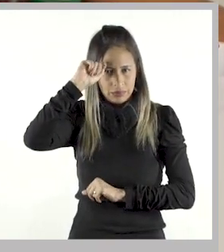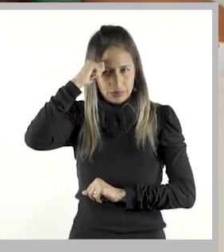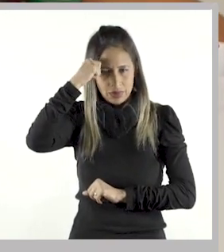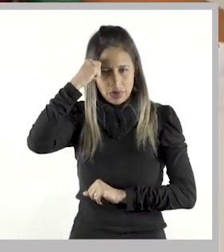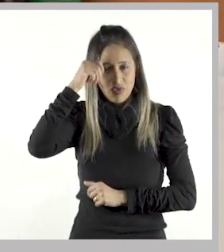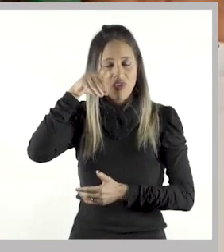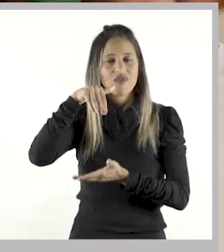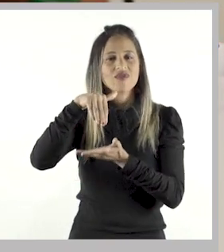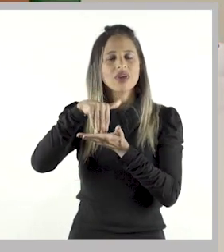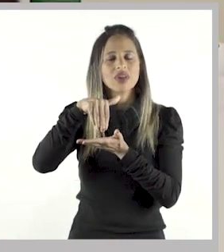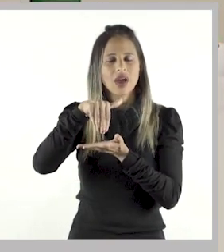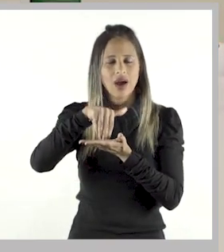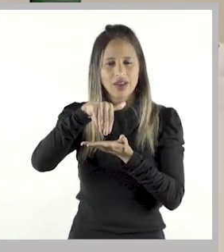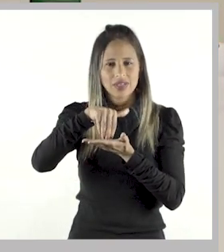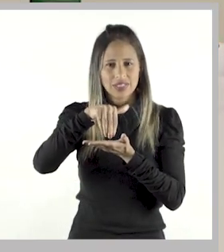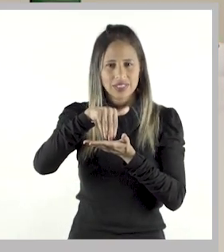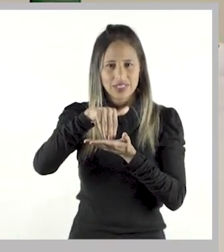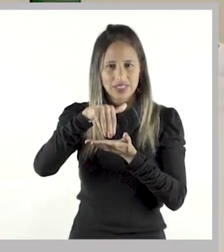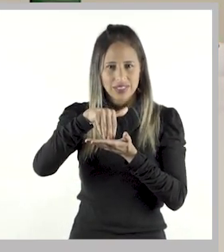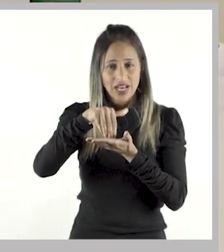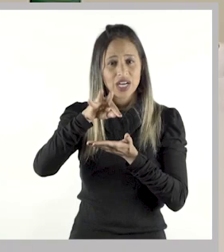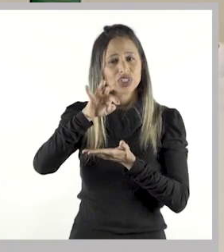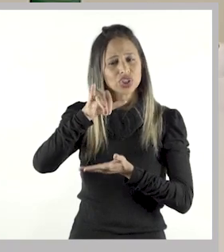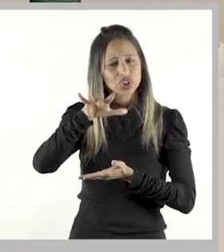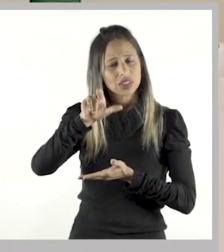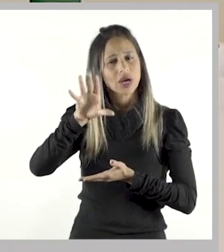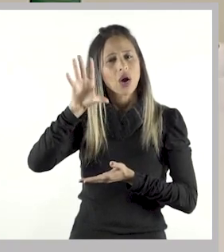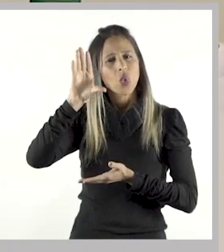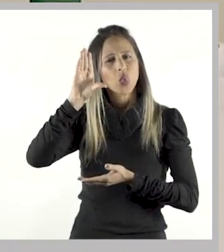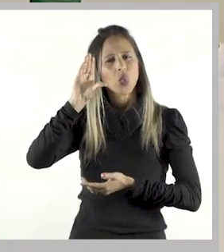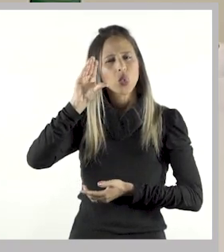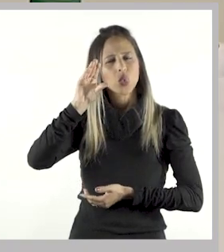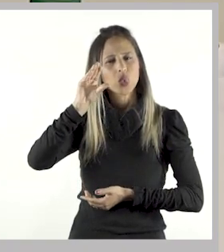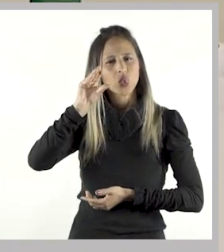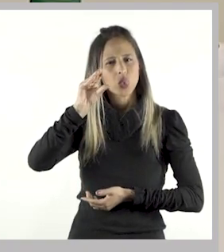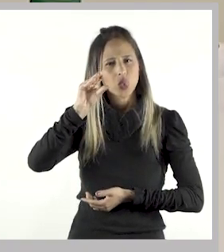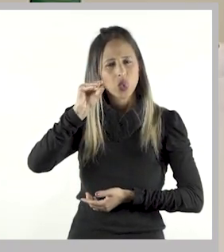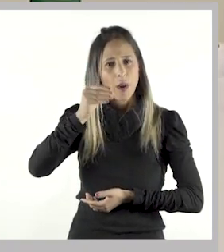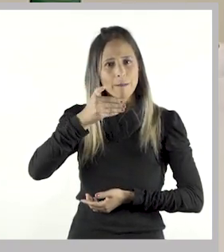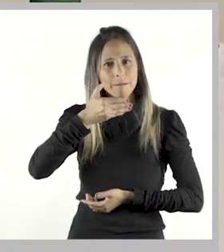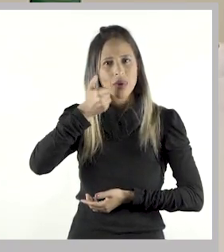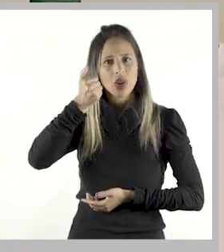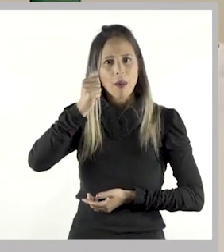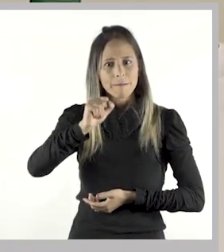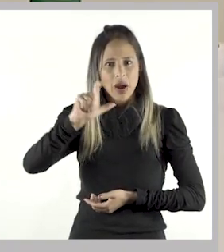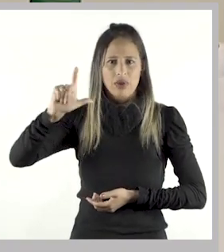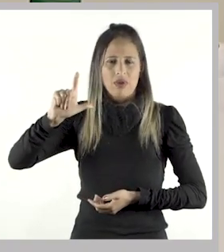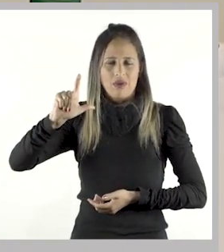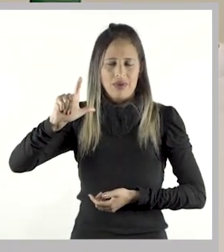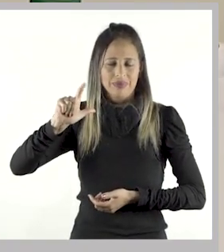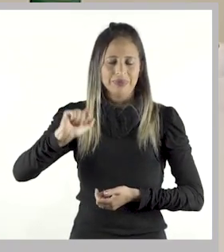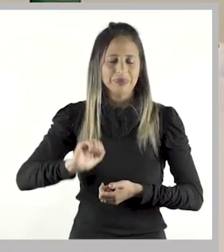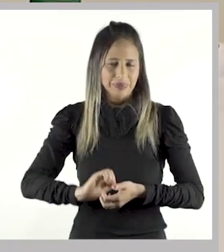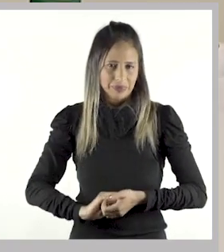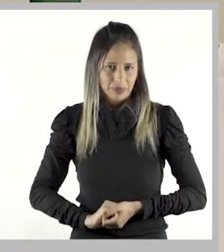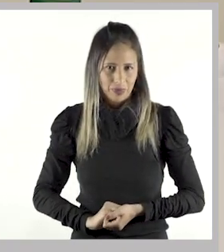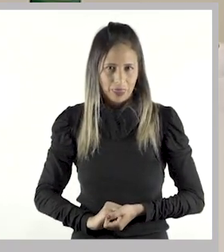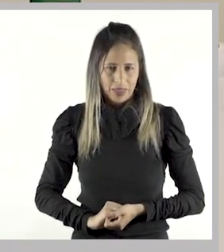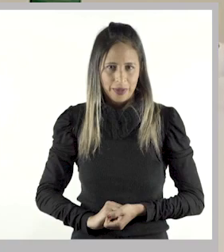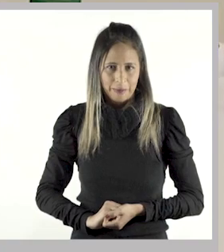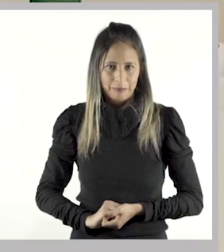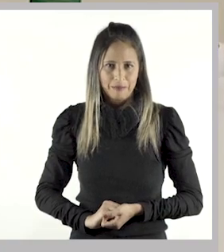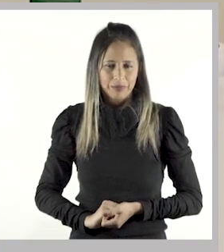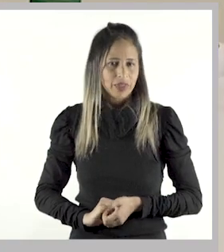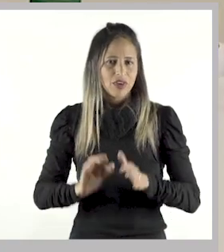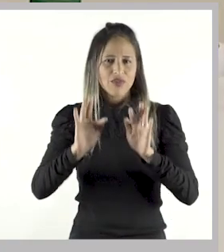a tinta mesmo escura, para dar um contraste maior, e fechar algumas sombras